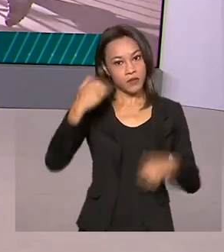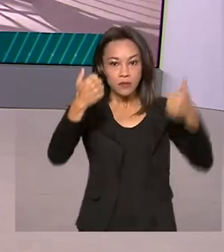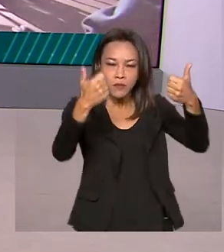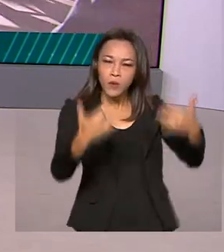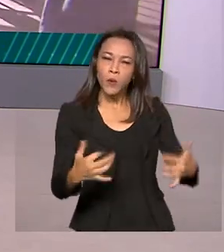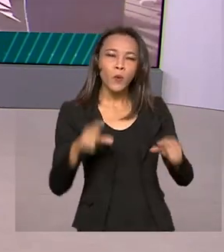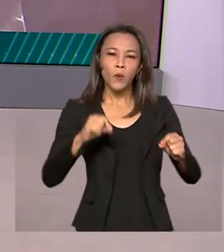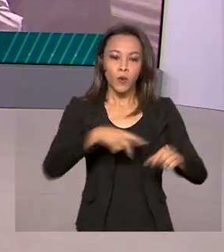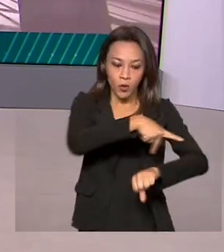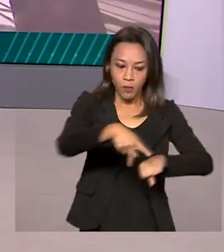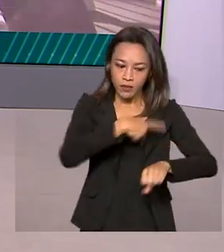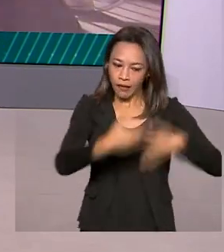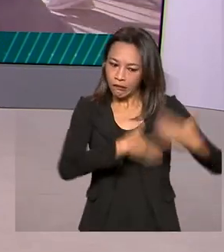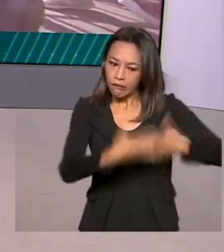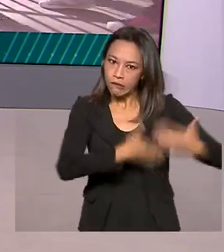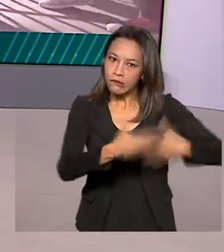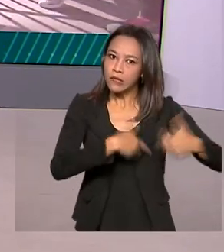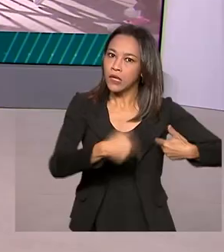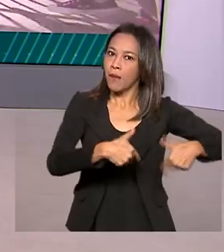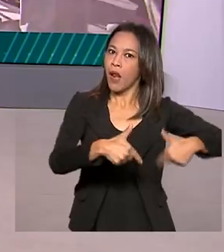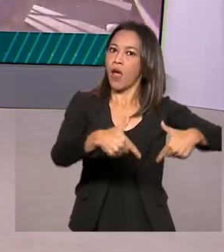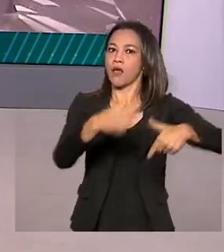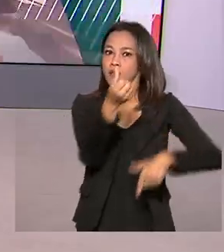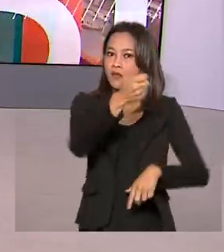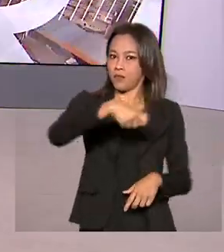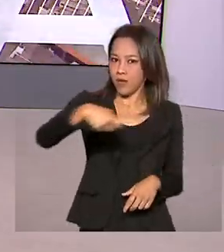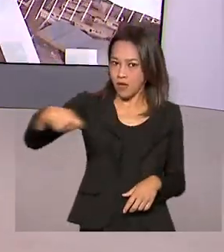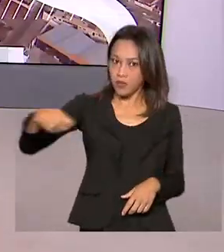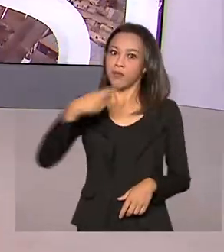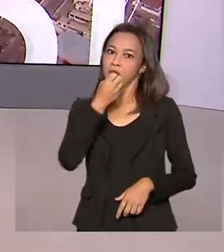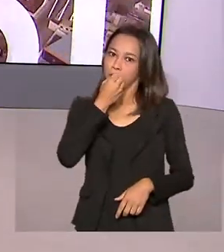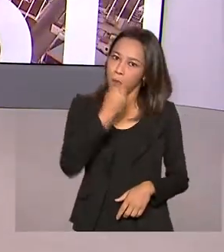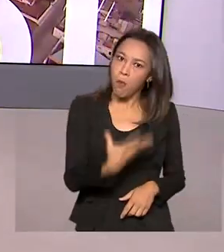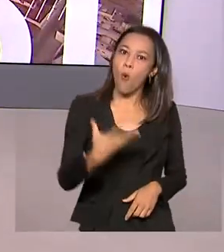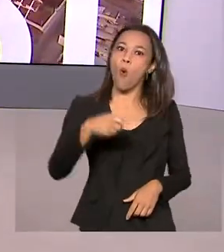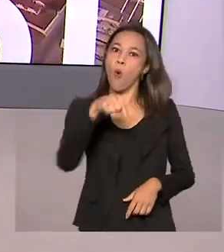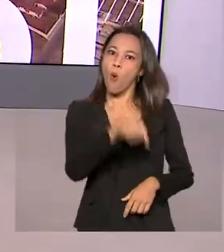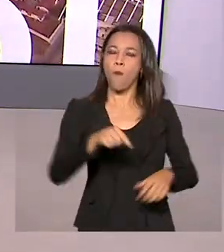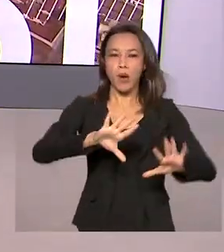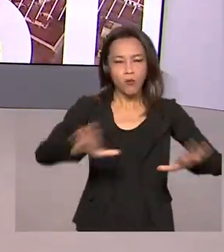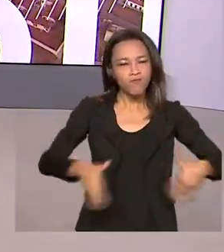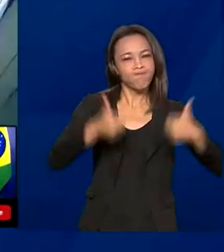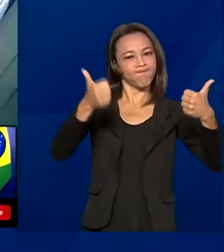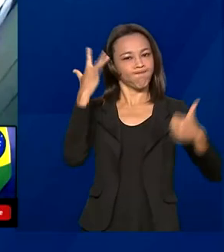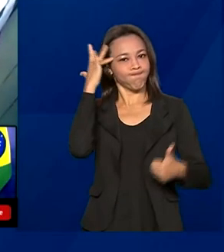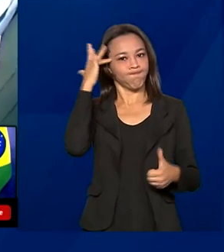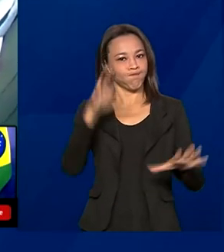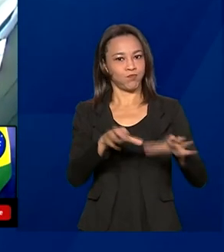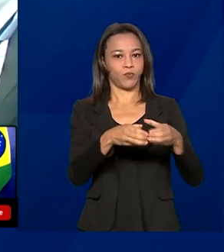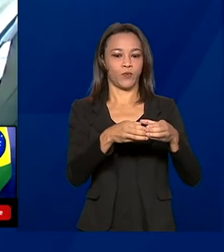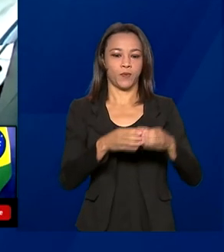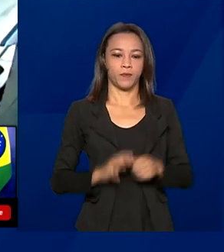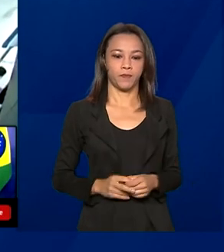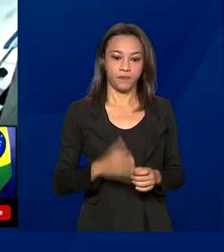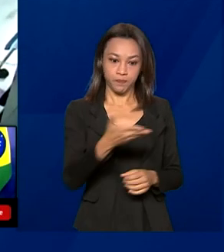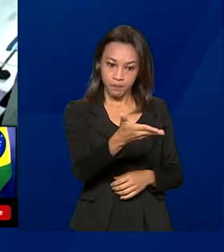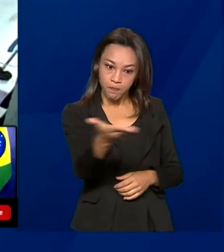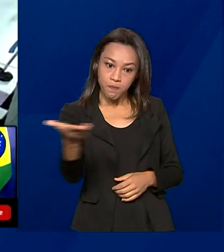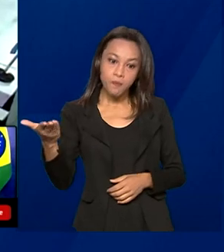país vai trabalhar nesses seis meses para que o bloco seja instrumento para a modernidade. A